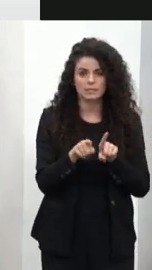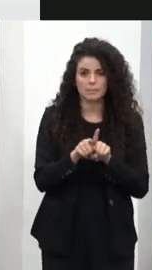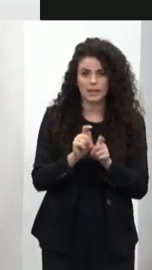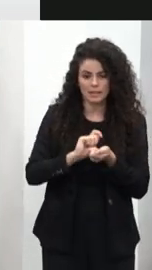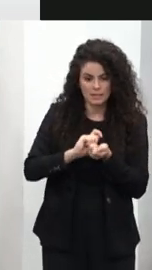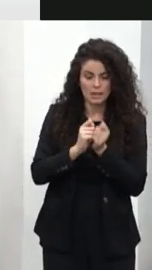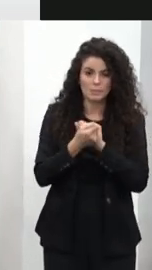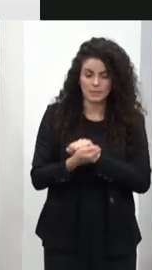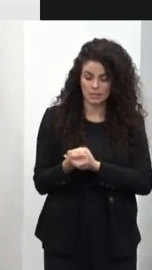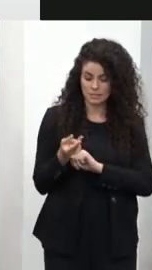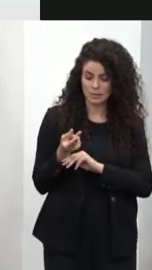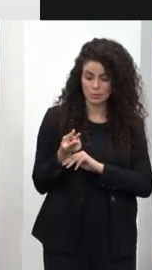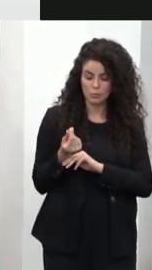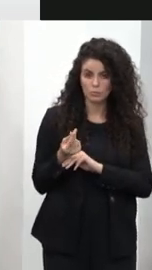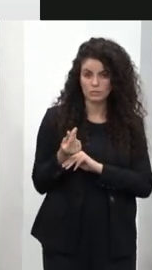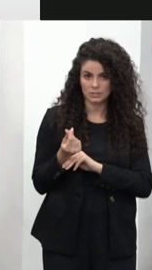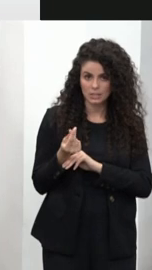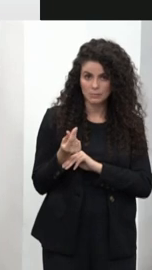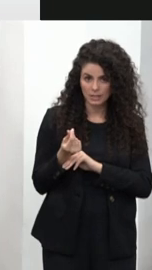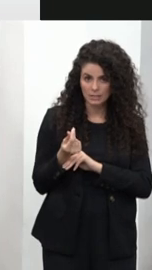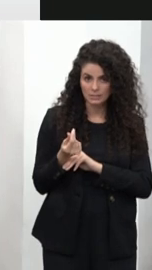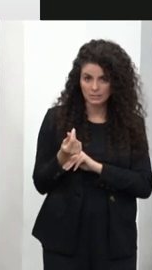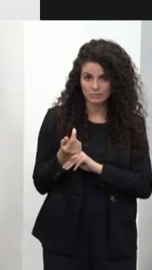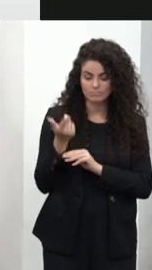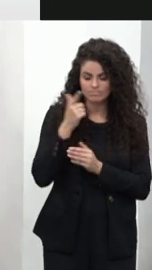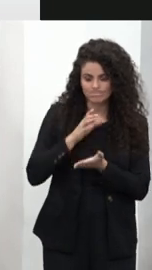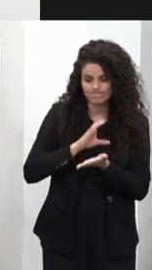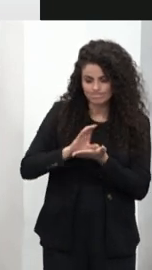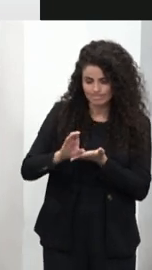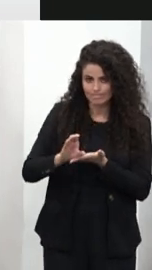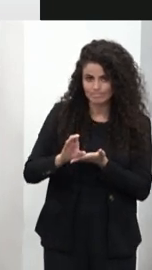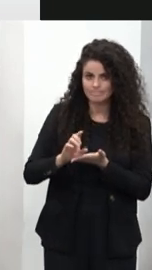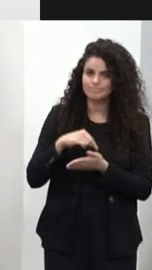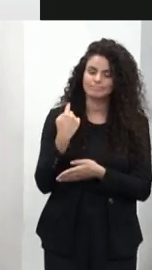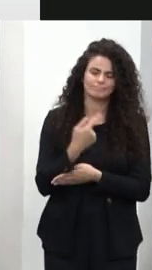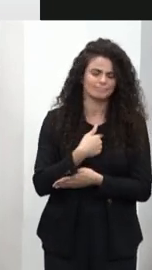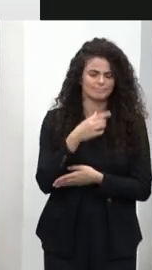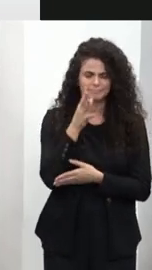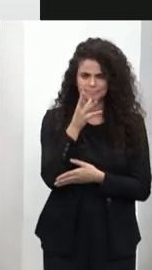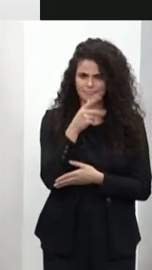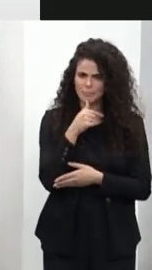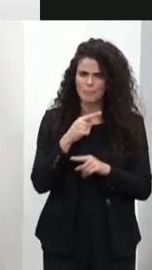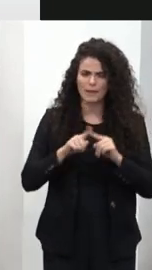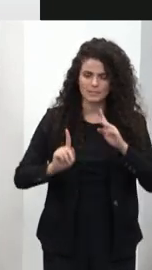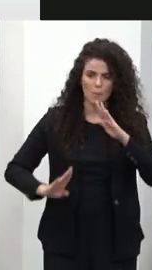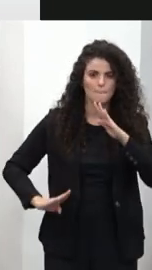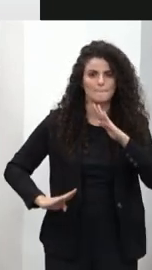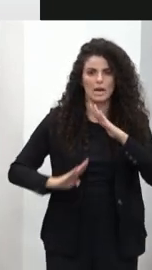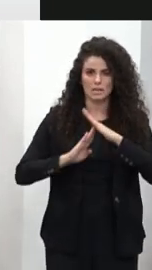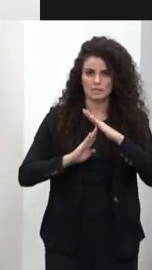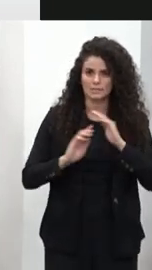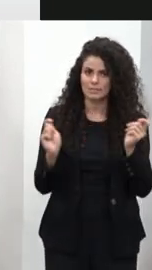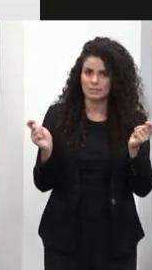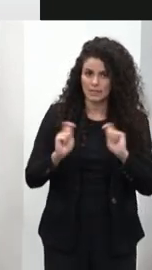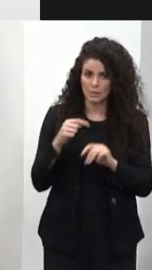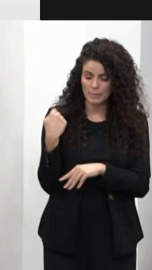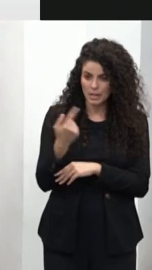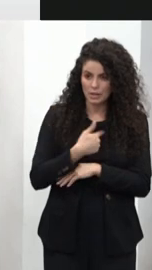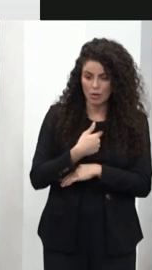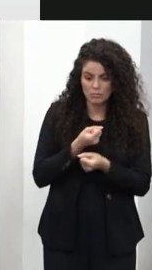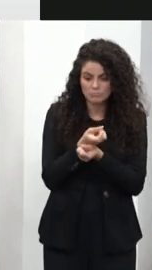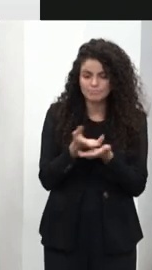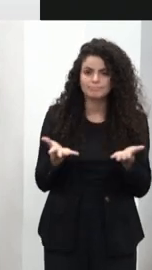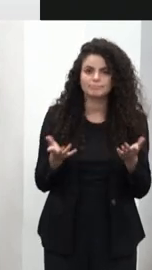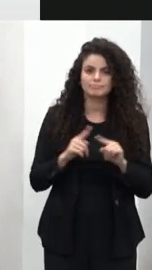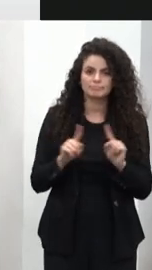120 dias após o desembolso do ministério da cultura nós não vamos demorar tudo isso só prazo máximo tá é disposto na lei